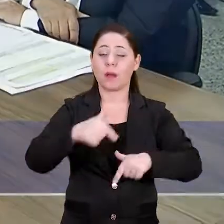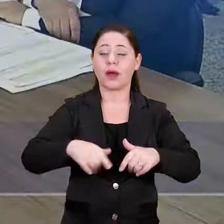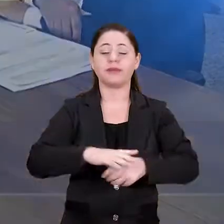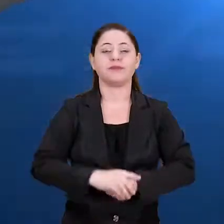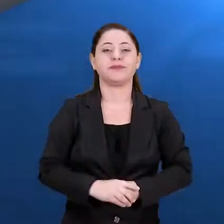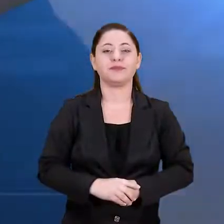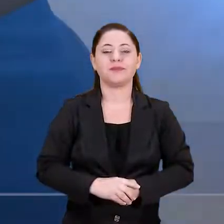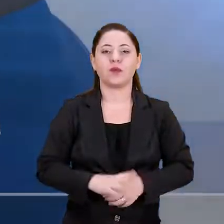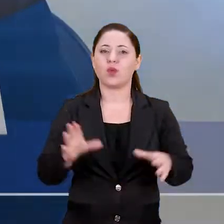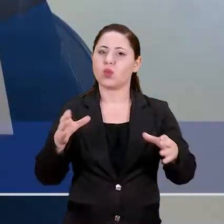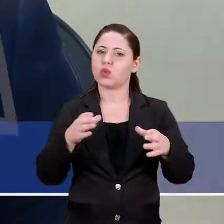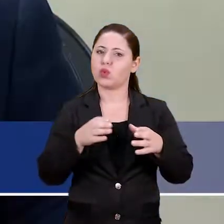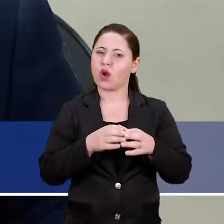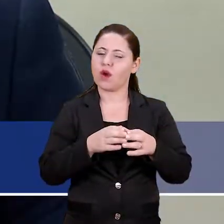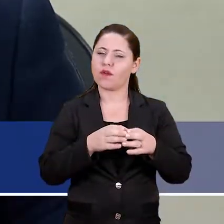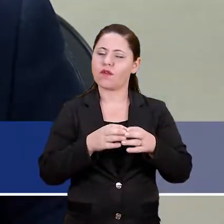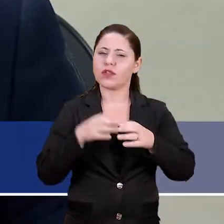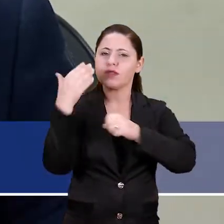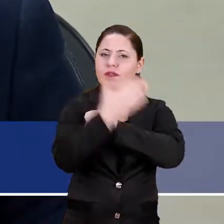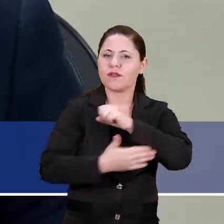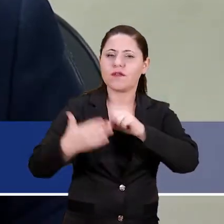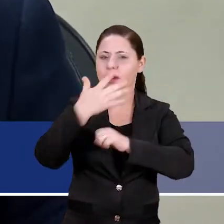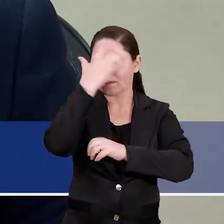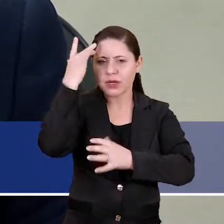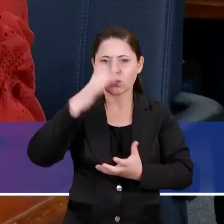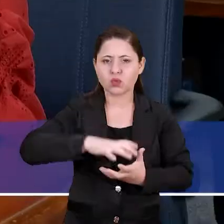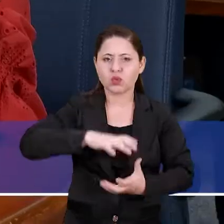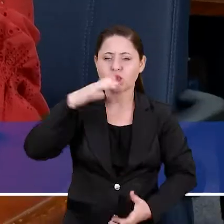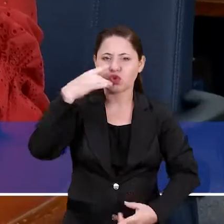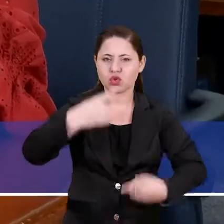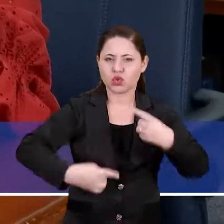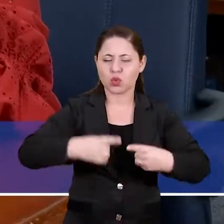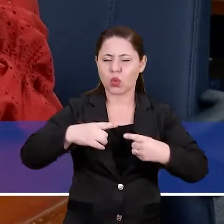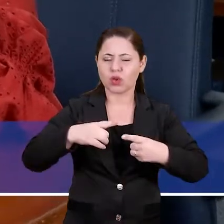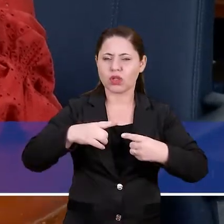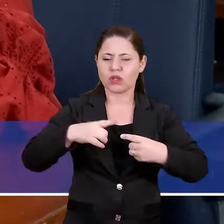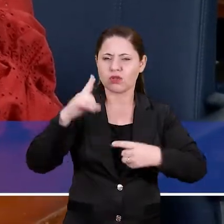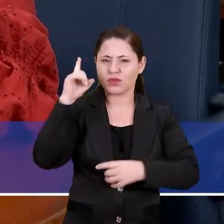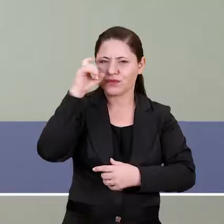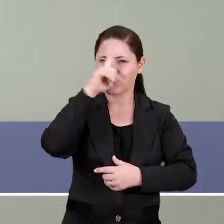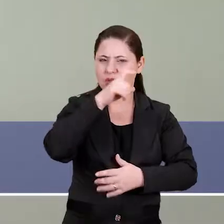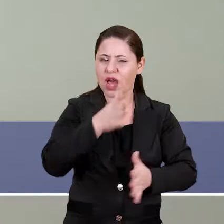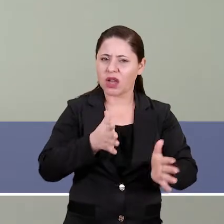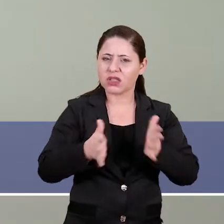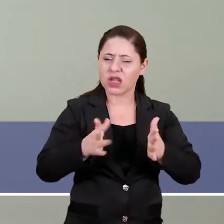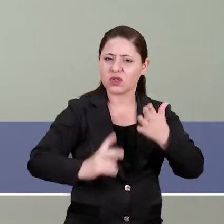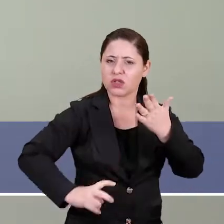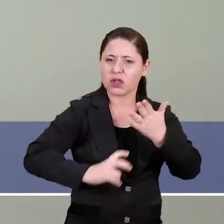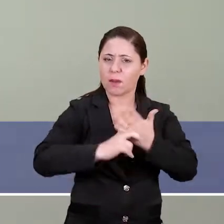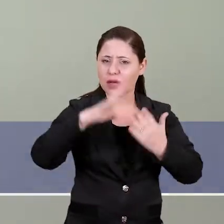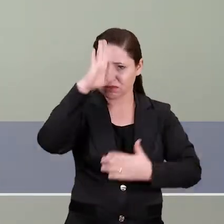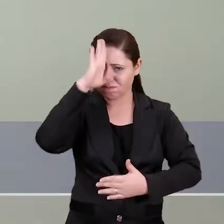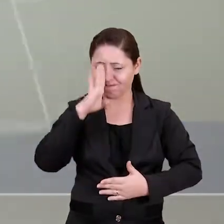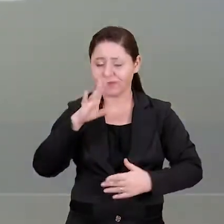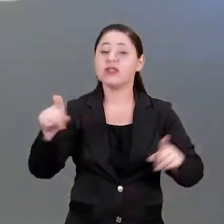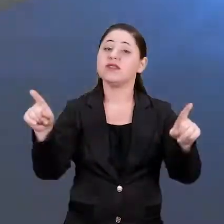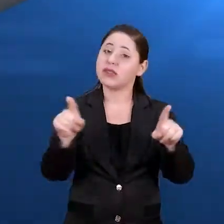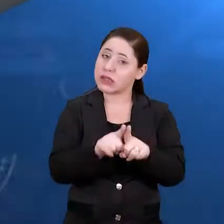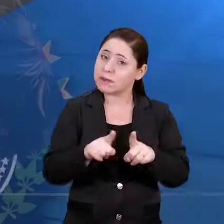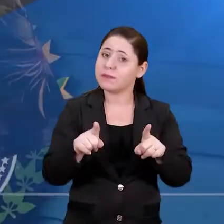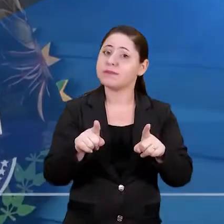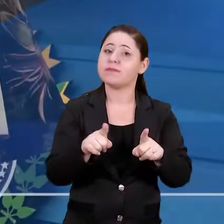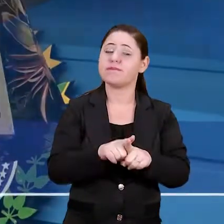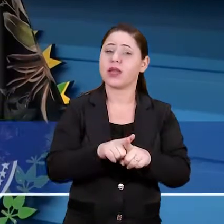dos trabalhos. Frente em defesa do idoso debate dificuldades no acesso ao passe livre.